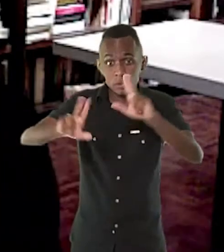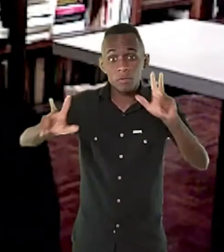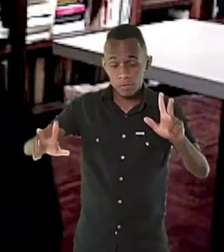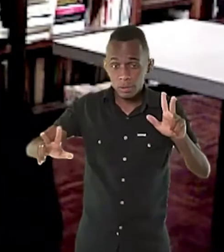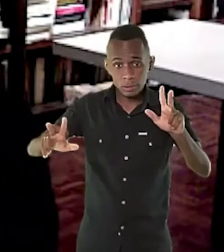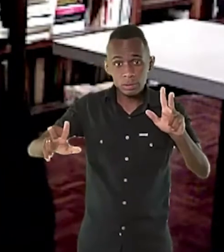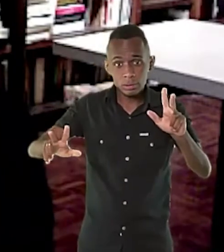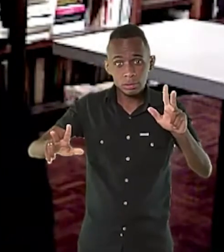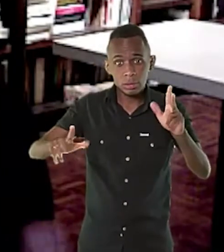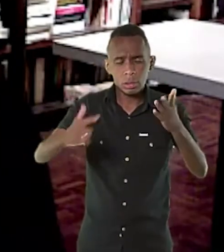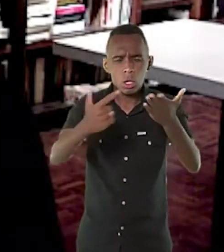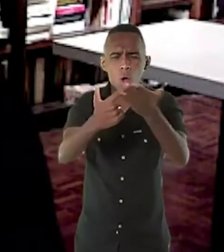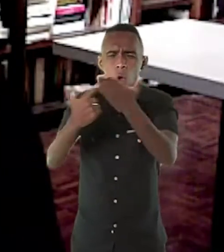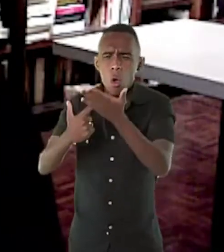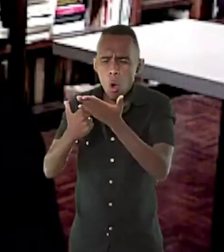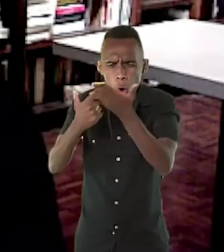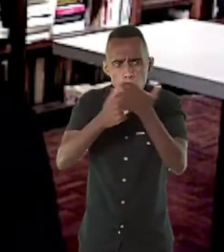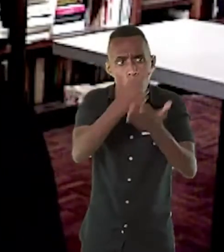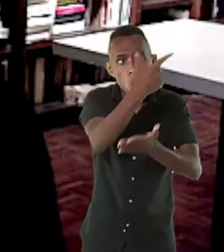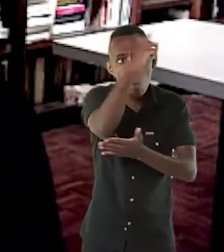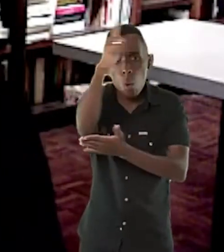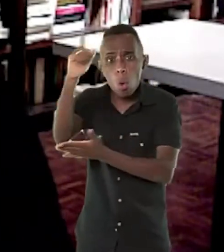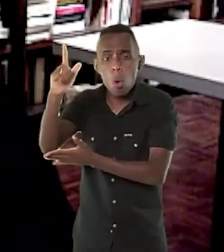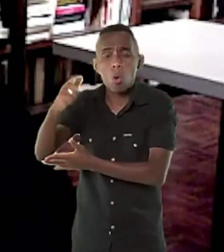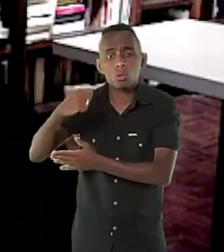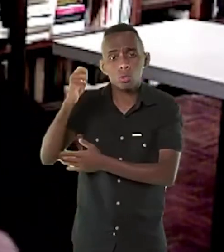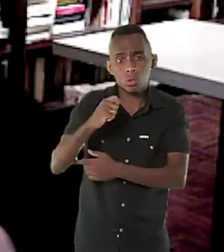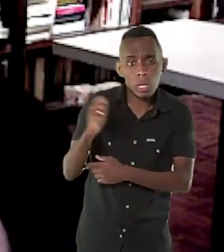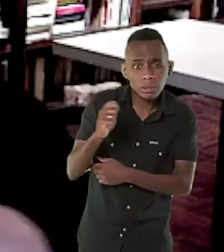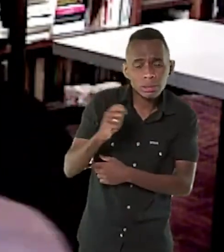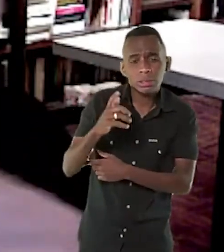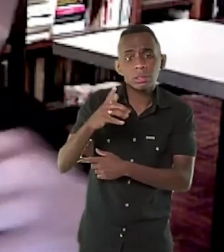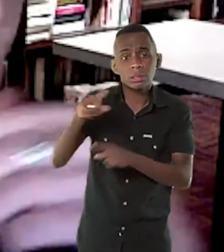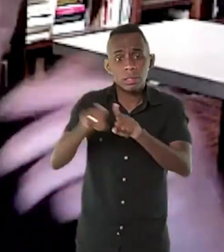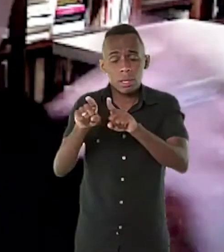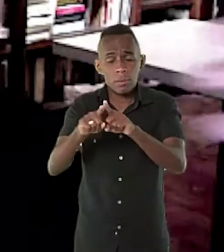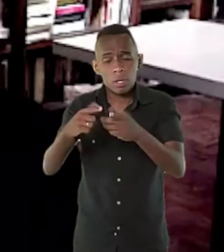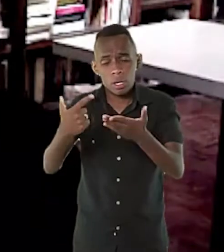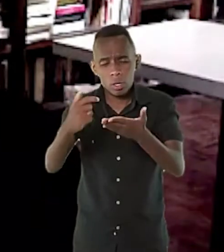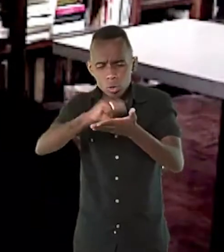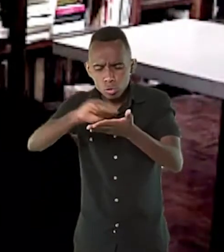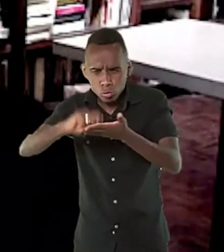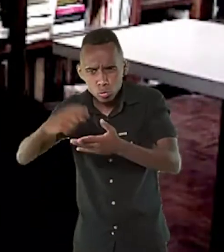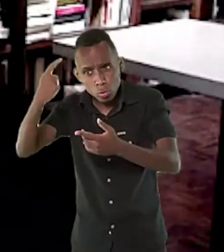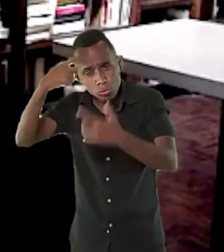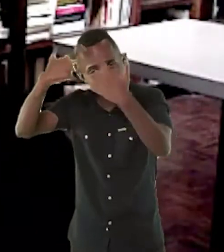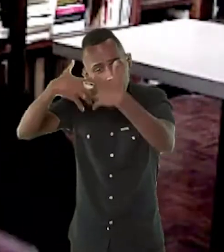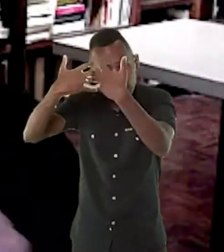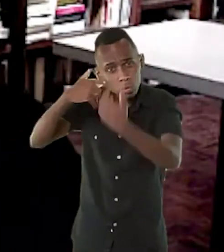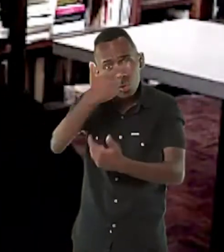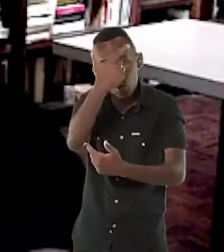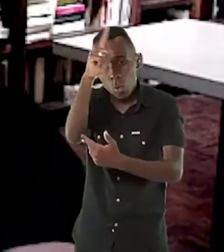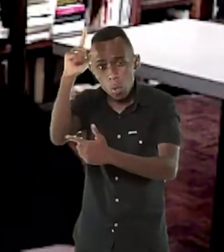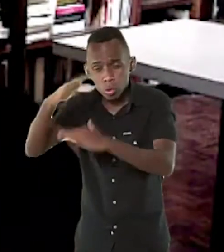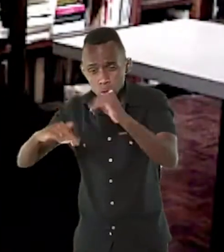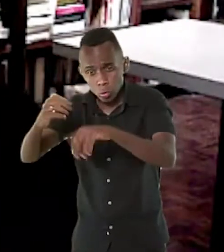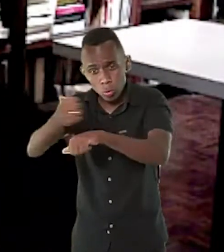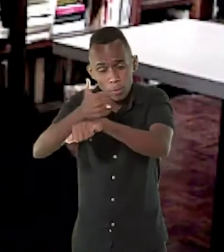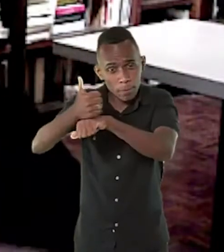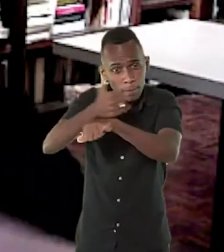de vários outros artistas e pensadores, do Eisenstein